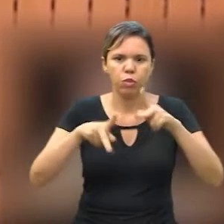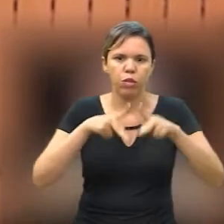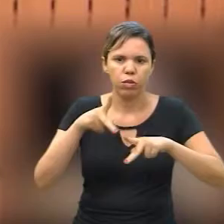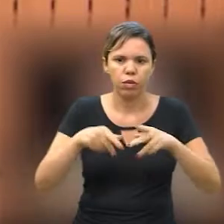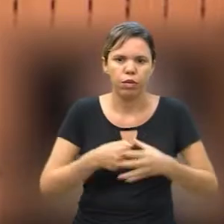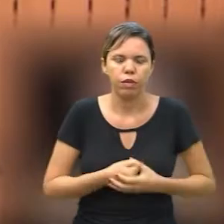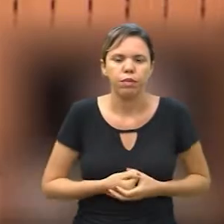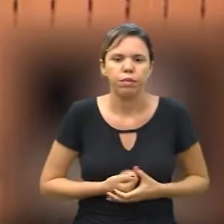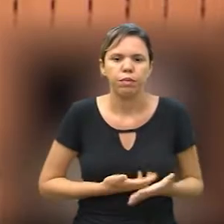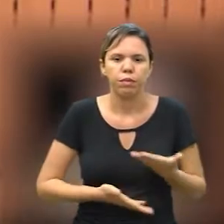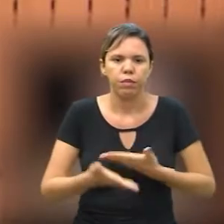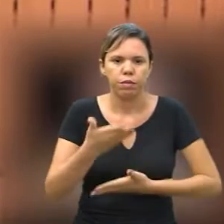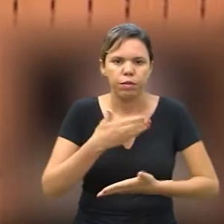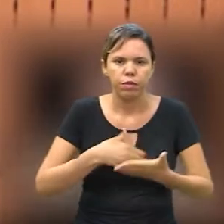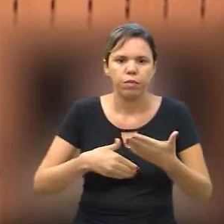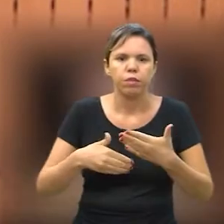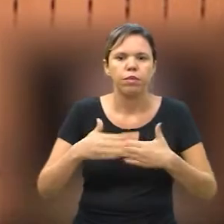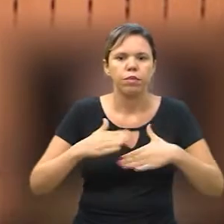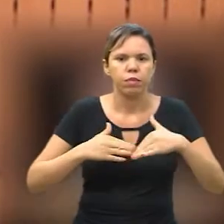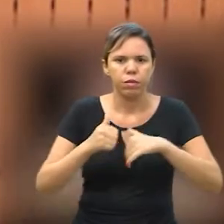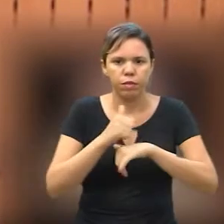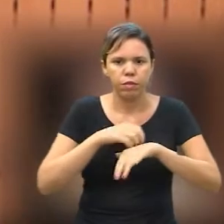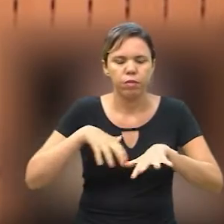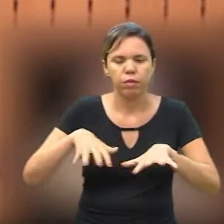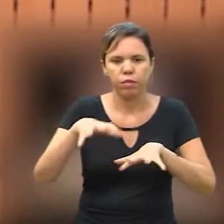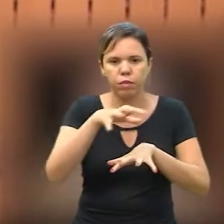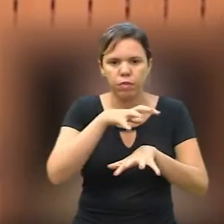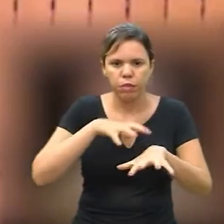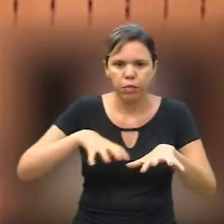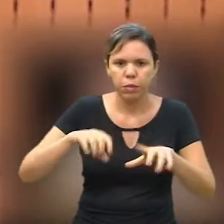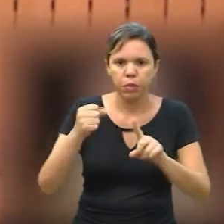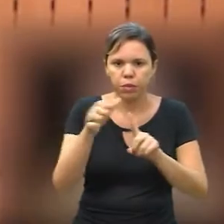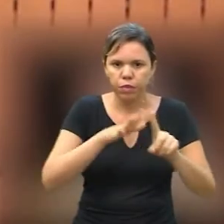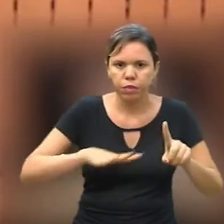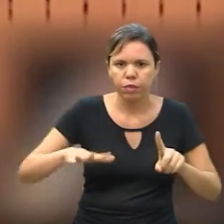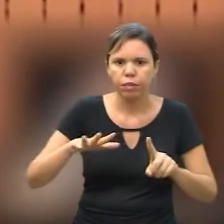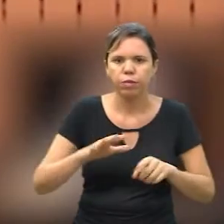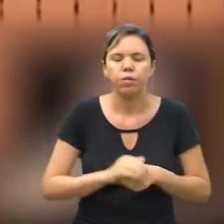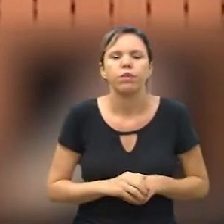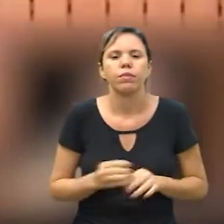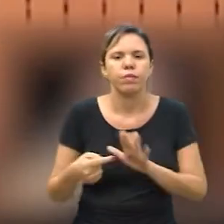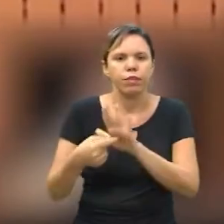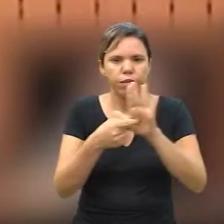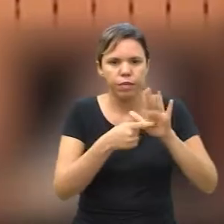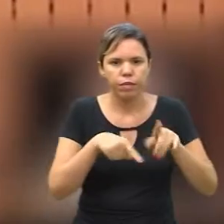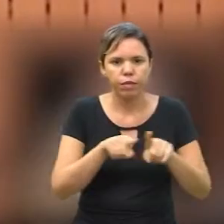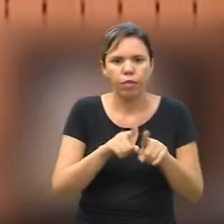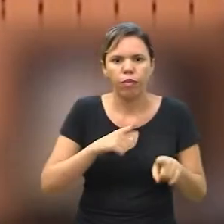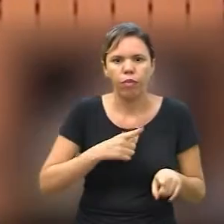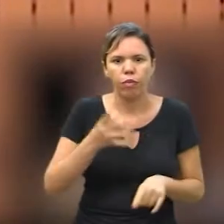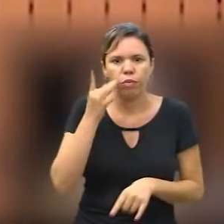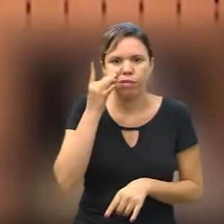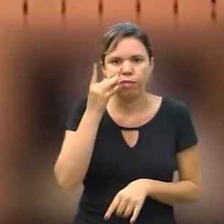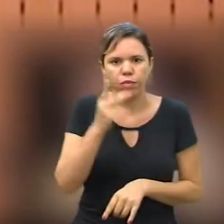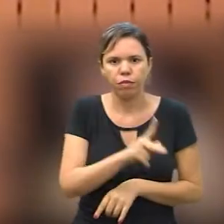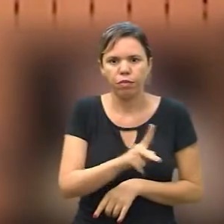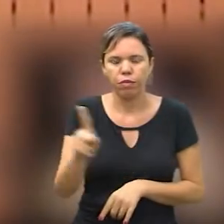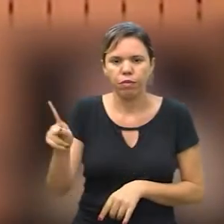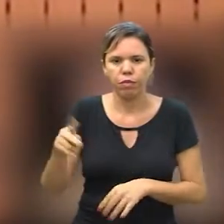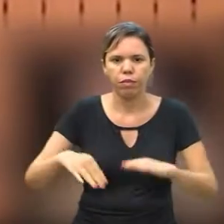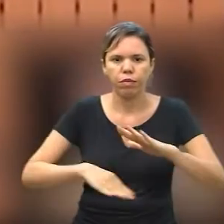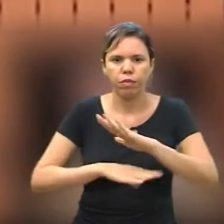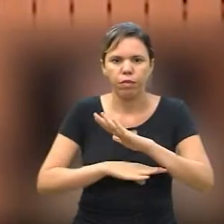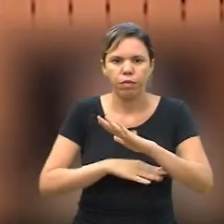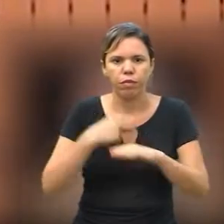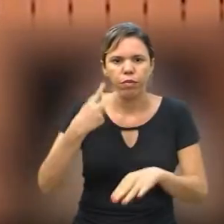todos os segmentos da sociedade de Campinas e do país. A apresentação também teve a presença do